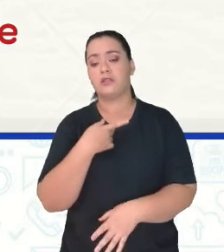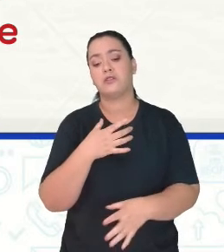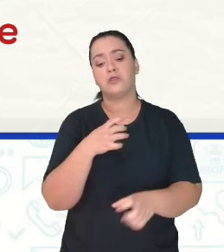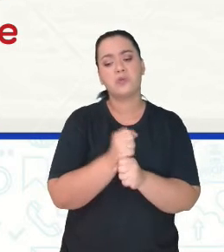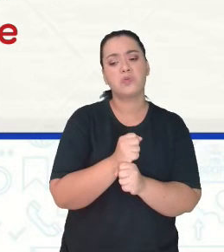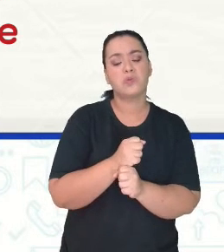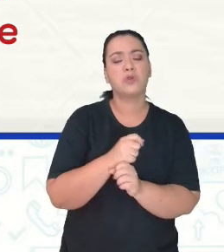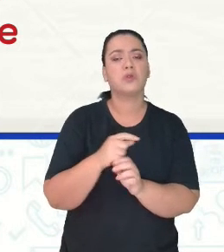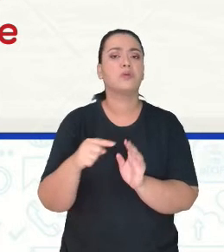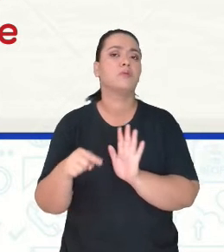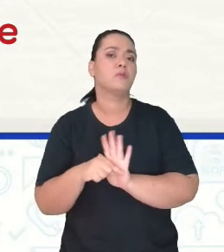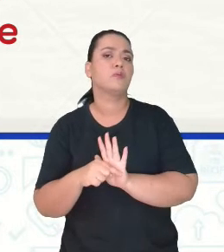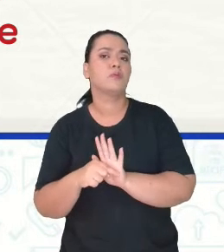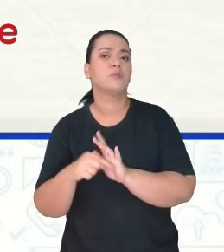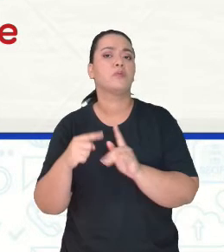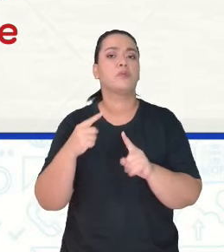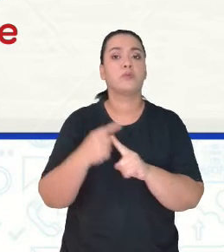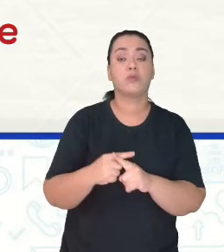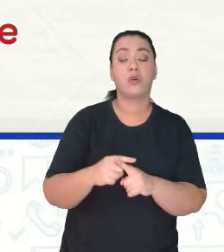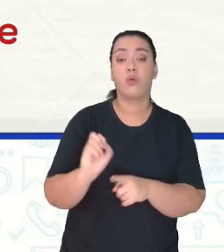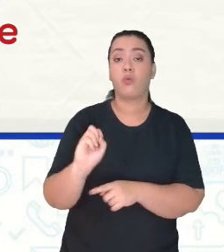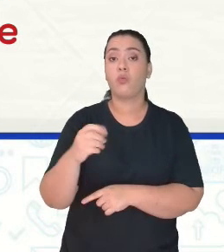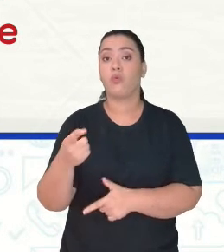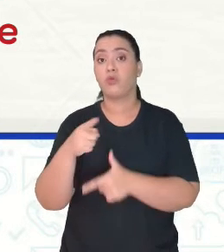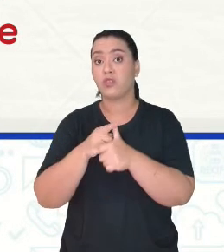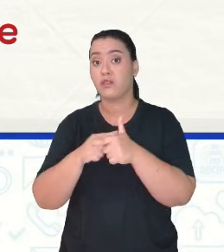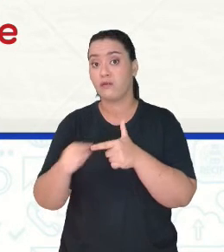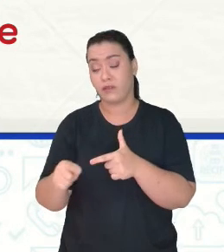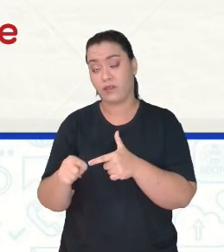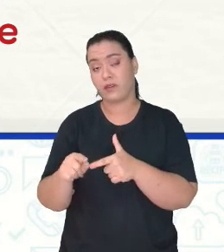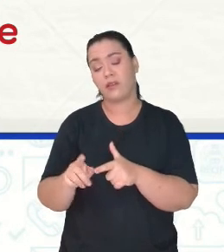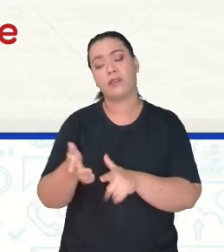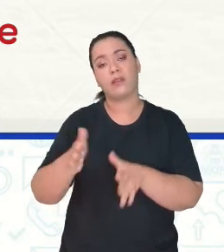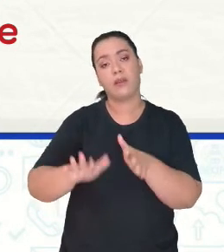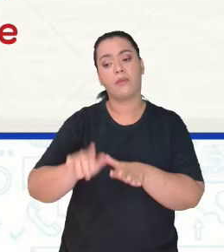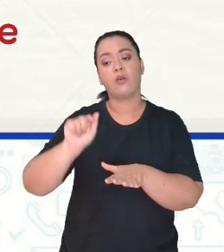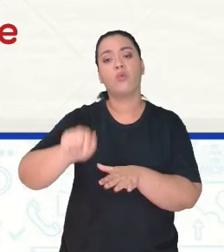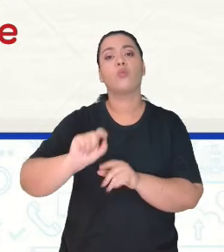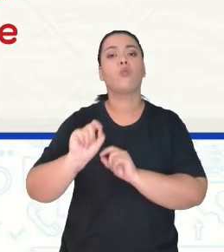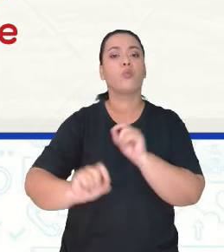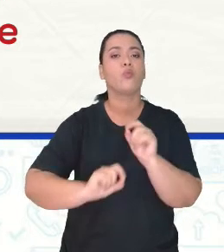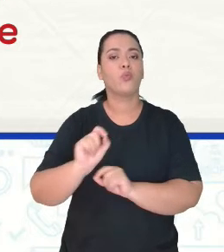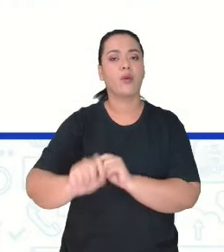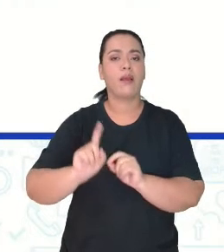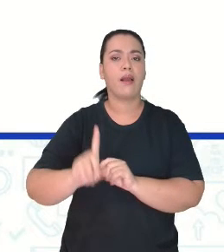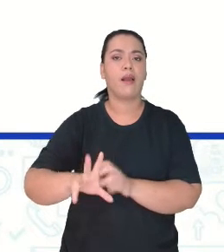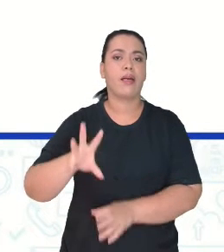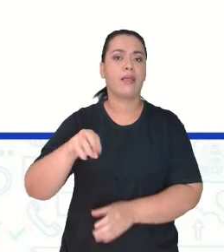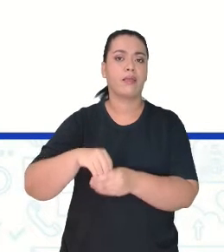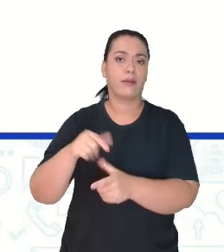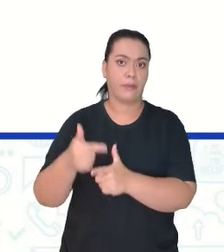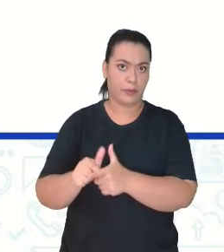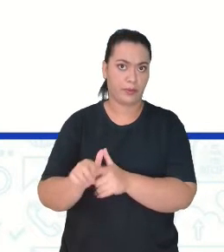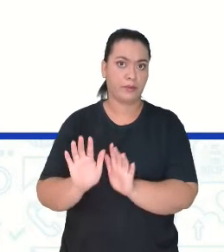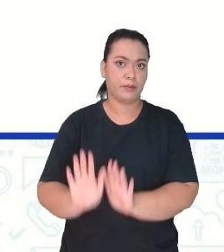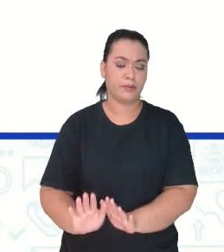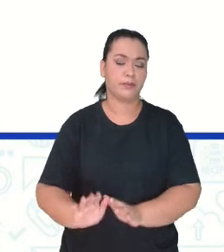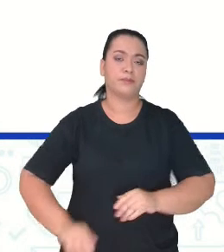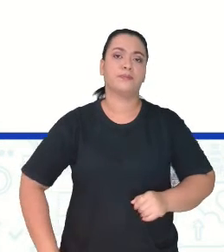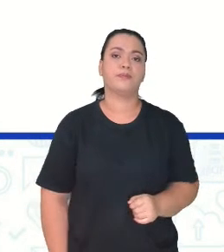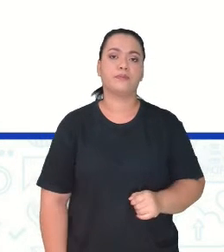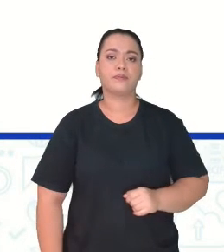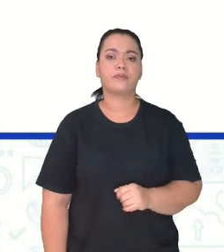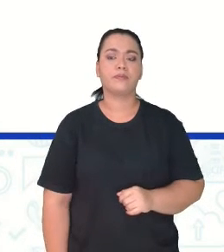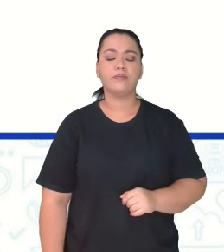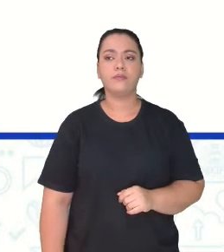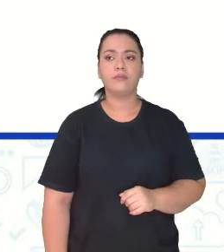subtrair, multiplicar ou dividir de acordo com a expressão que aparecer lá no problema, certo?